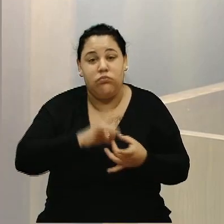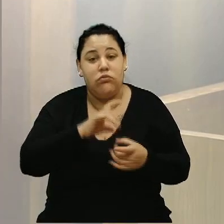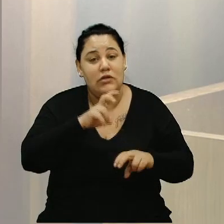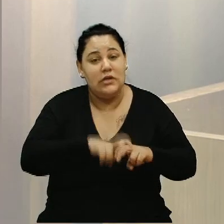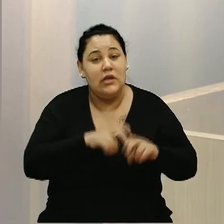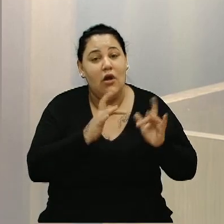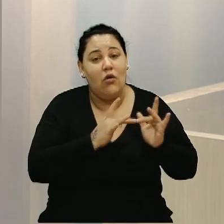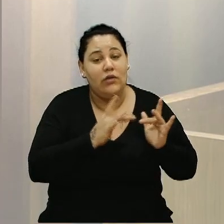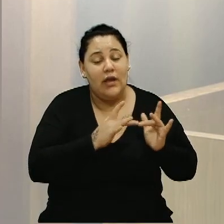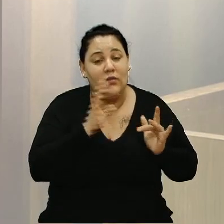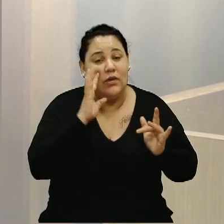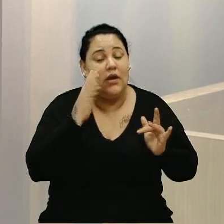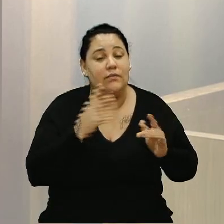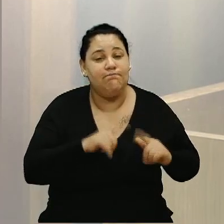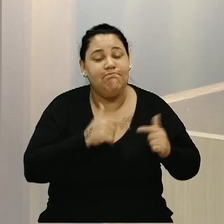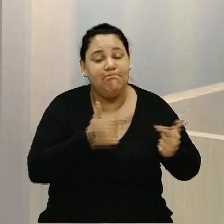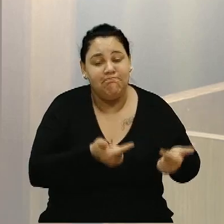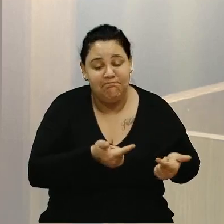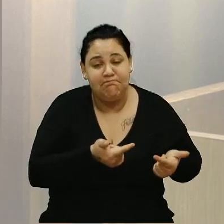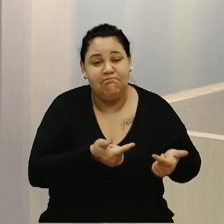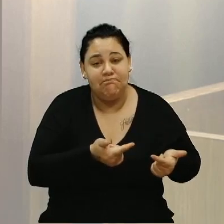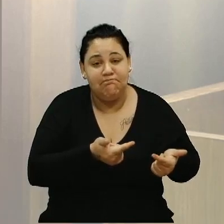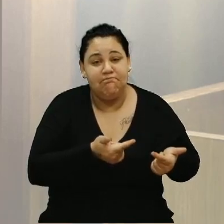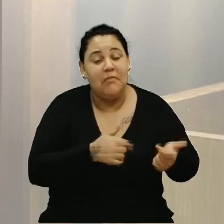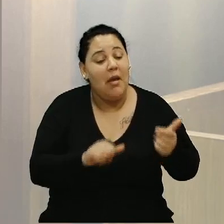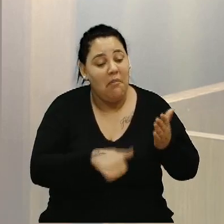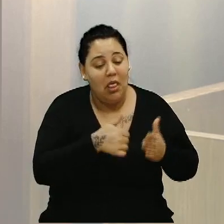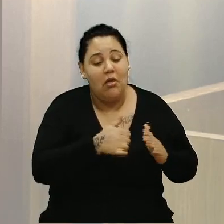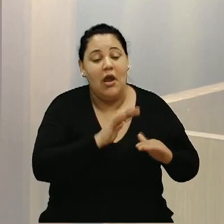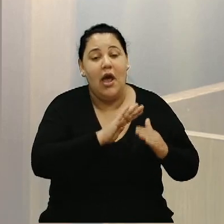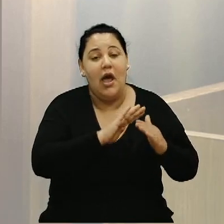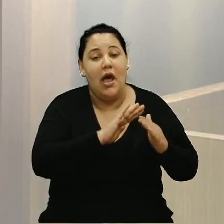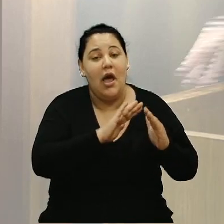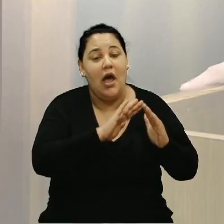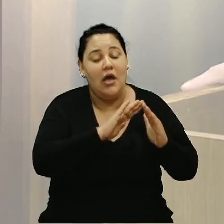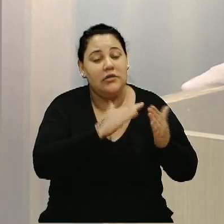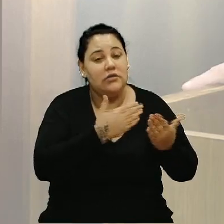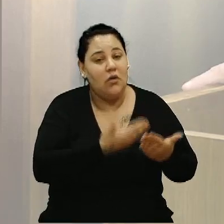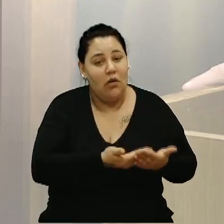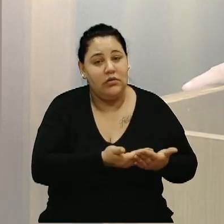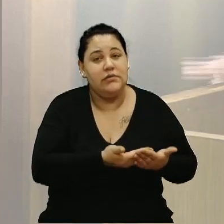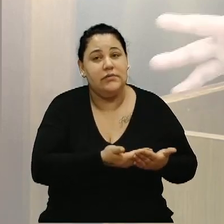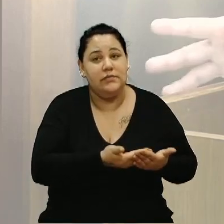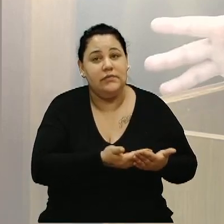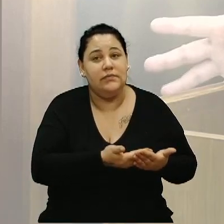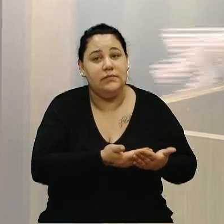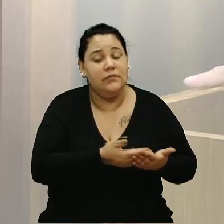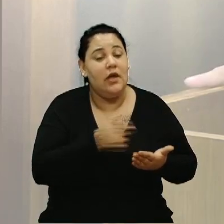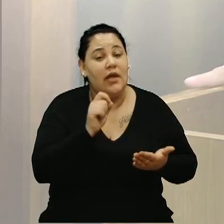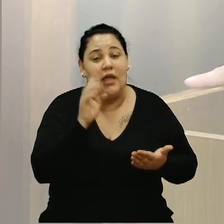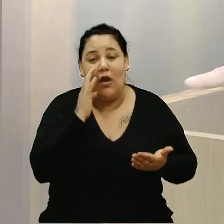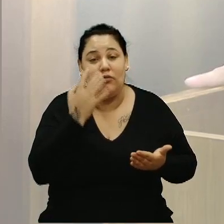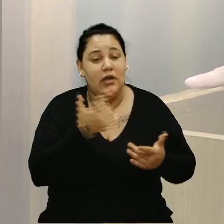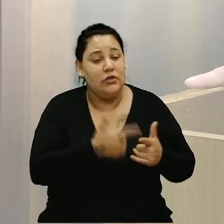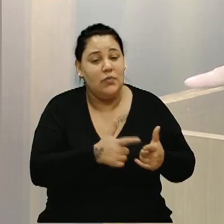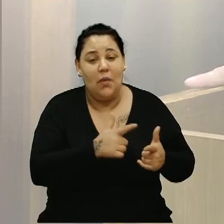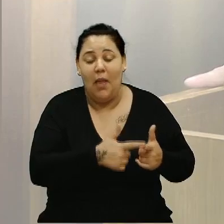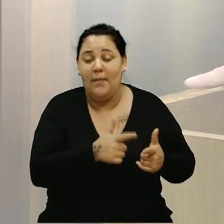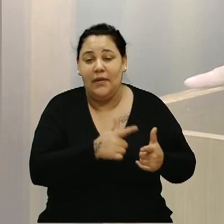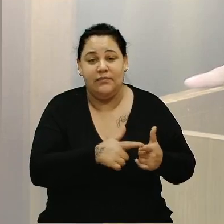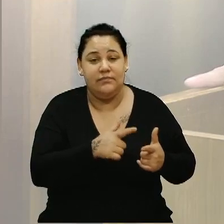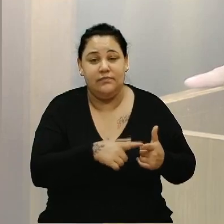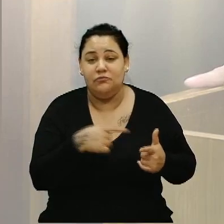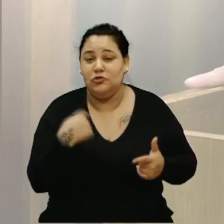e tomar decisões para qualificar a situação dos